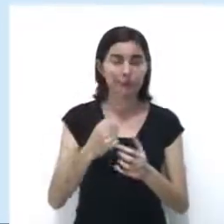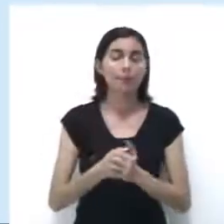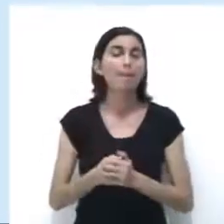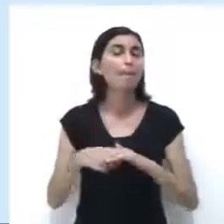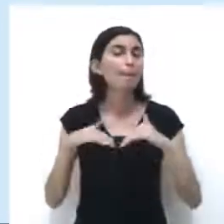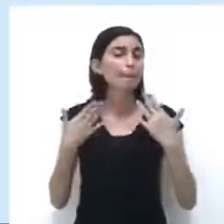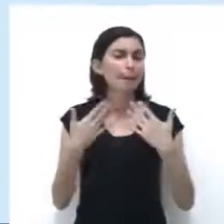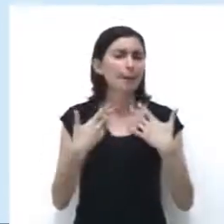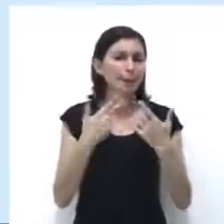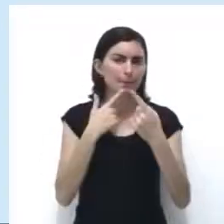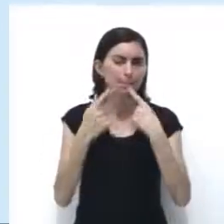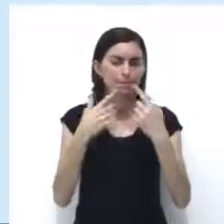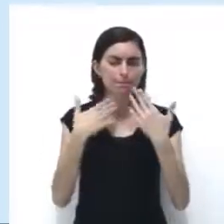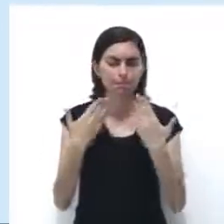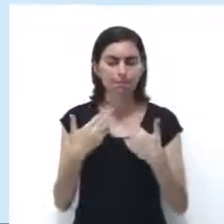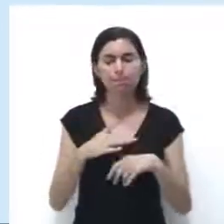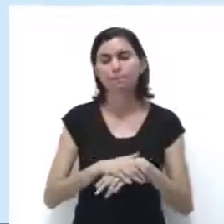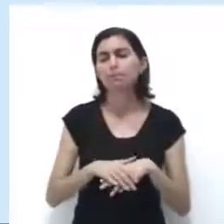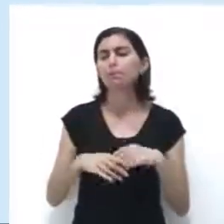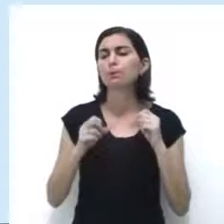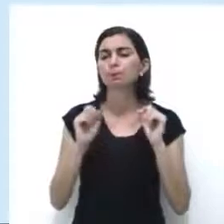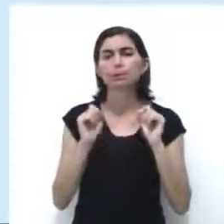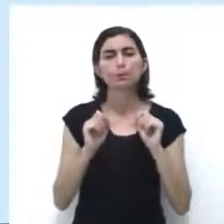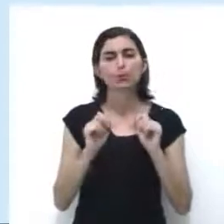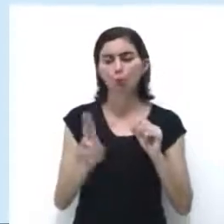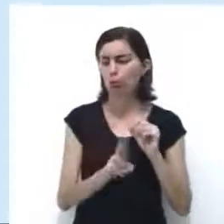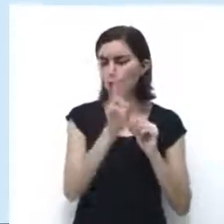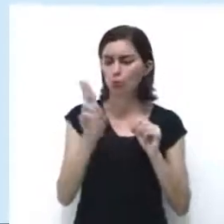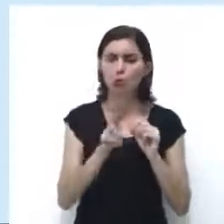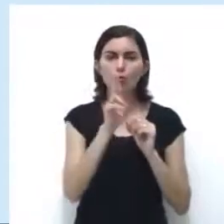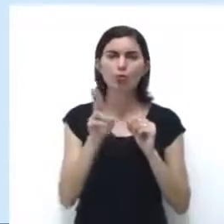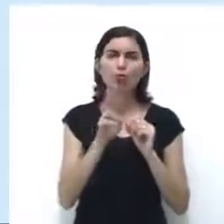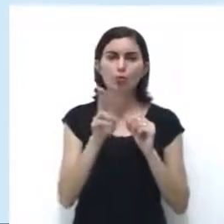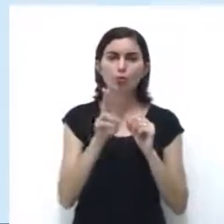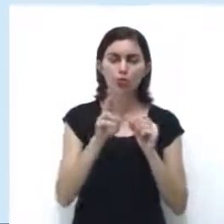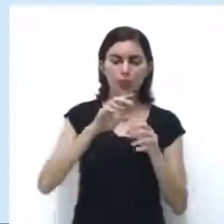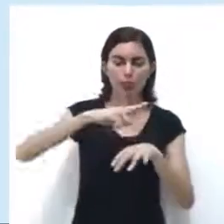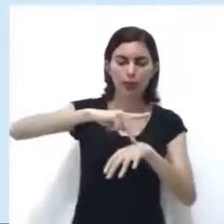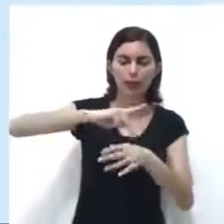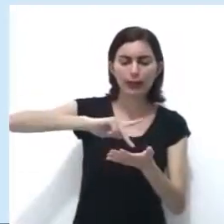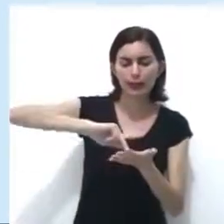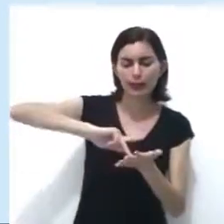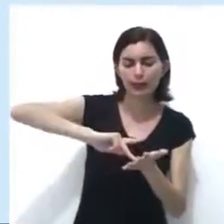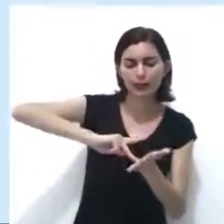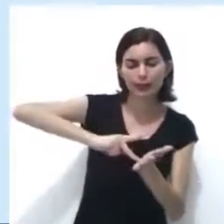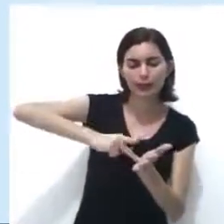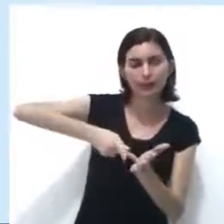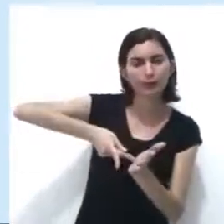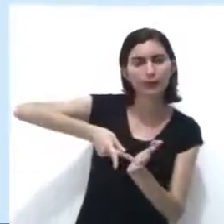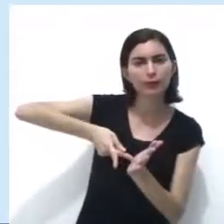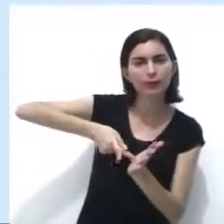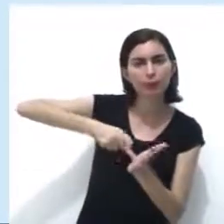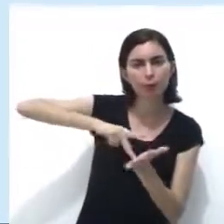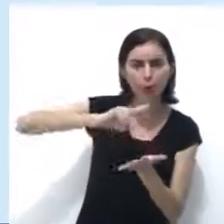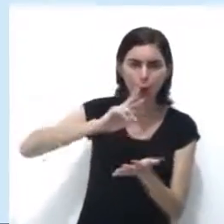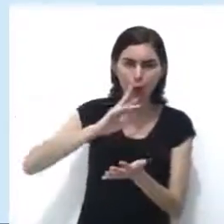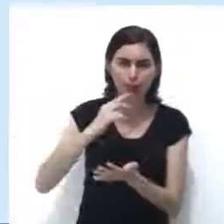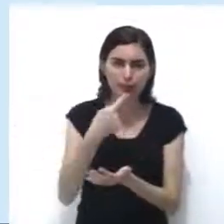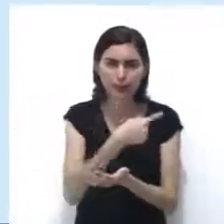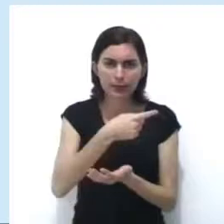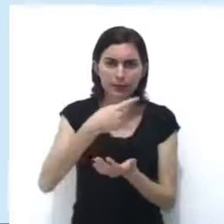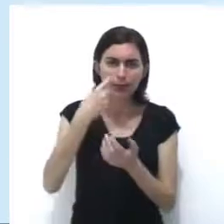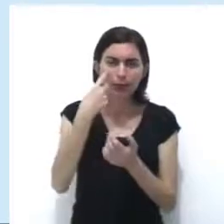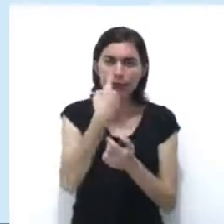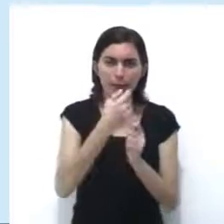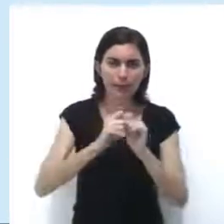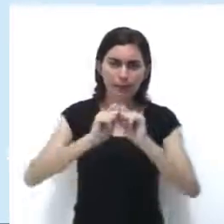aí? Então, eu quero bater um papo aqui agora com vocês sobre o uso do transferidor. Percebe aí esse instrumento